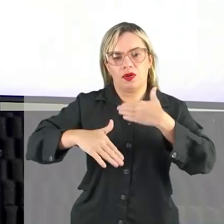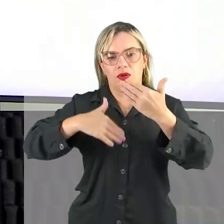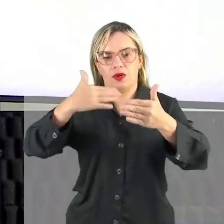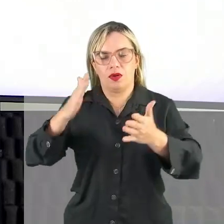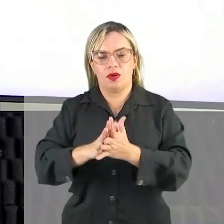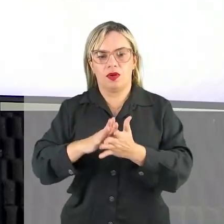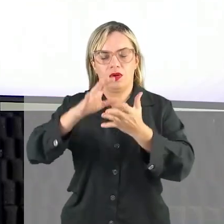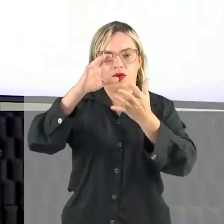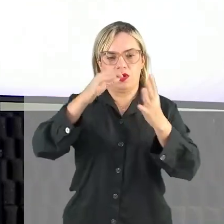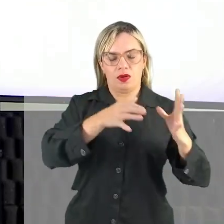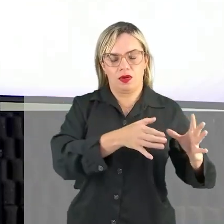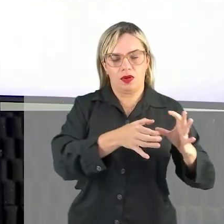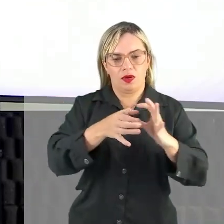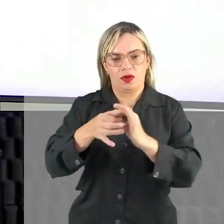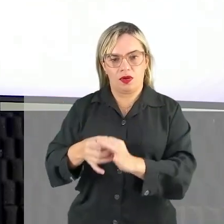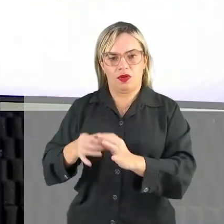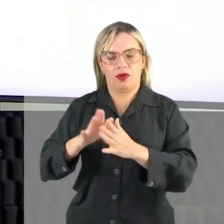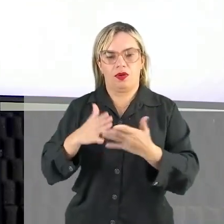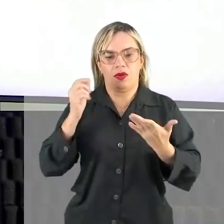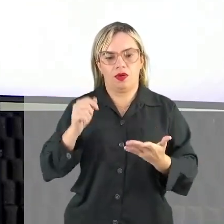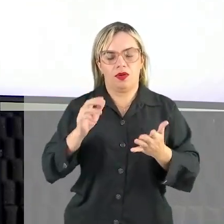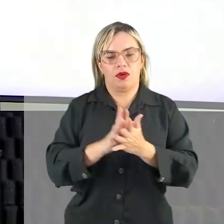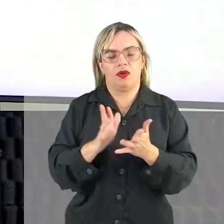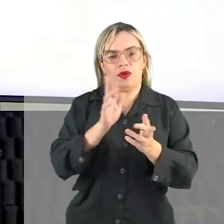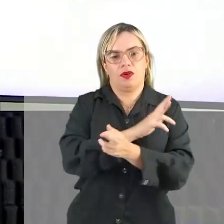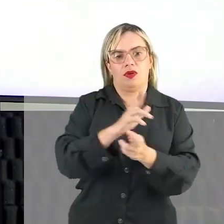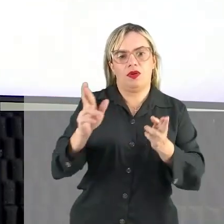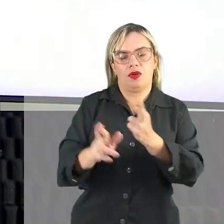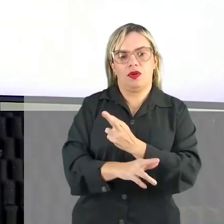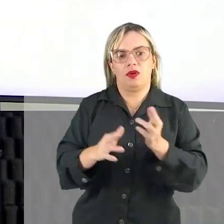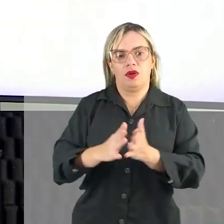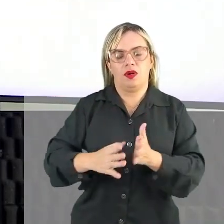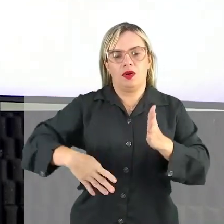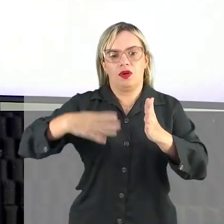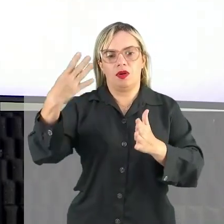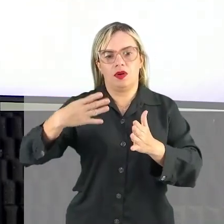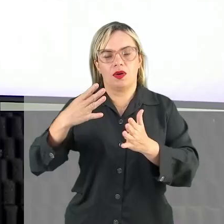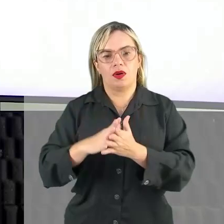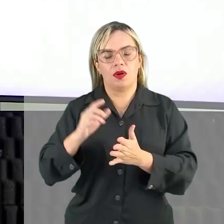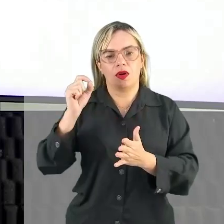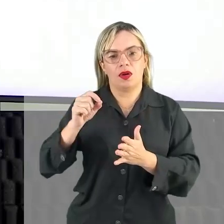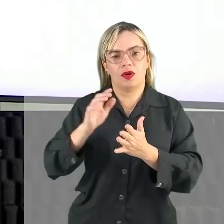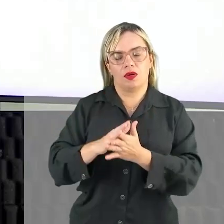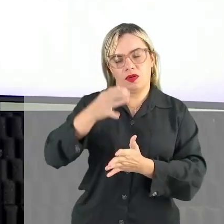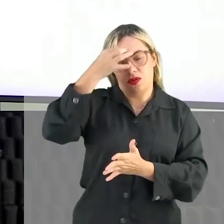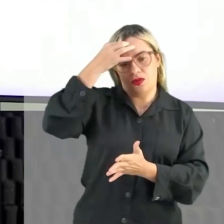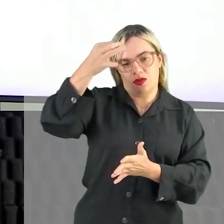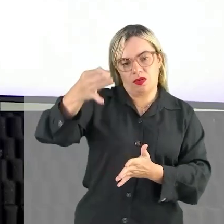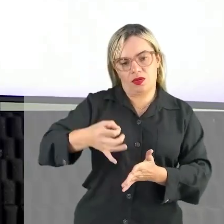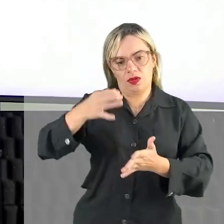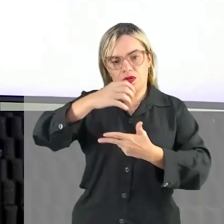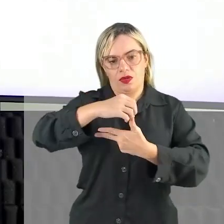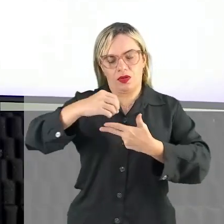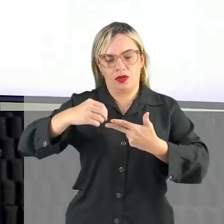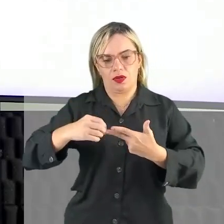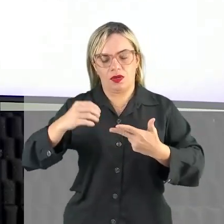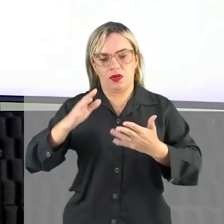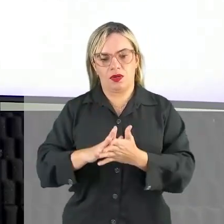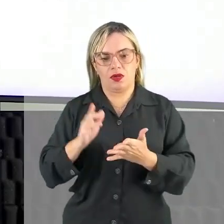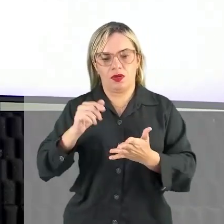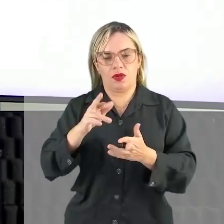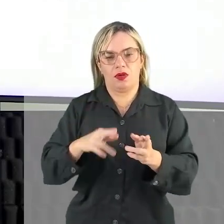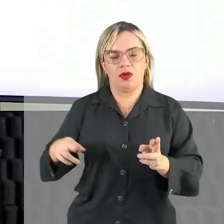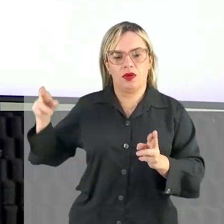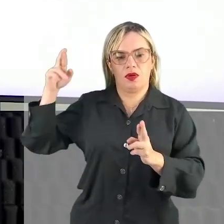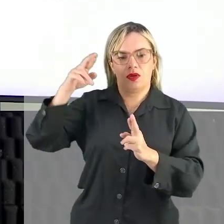coesão esse processo Corresponde à quarta competência do Enem e ele se refere ao que nós chamamos